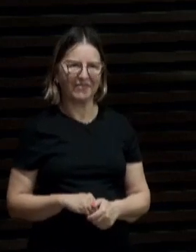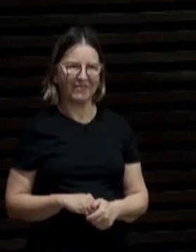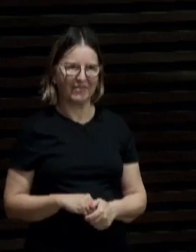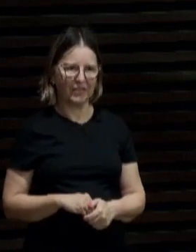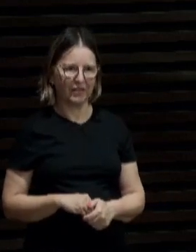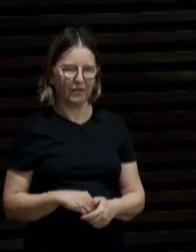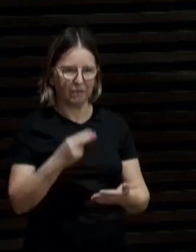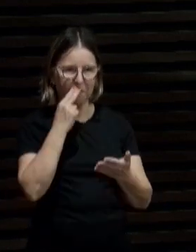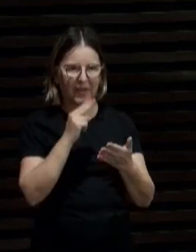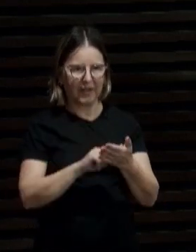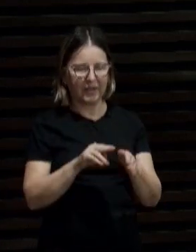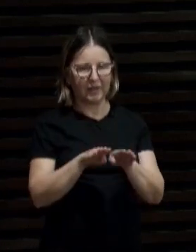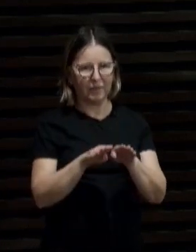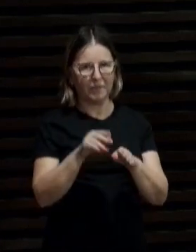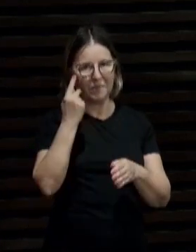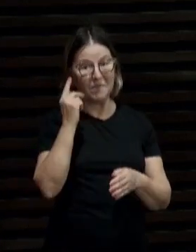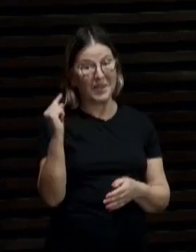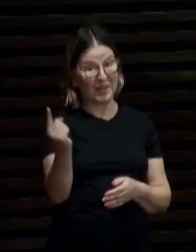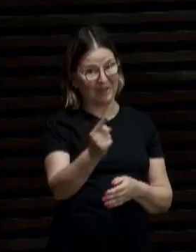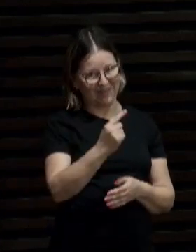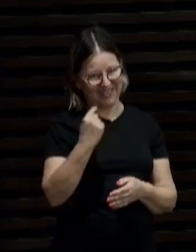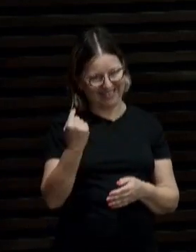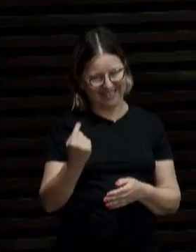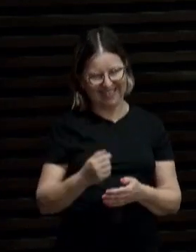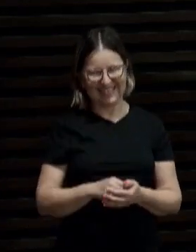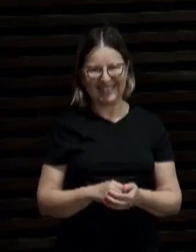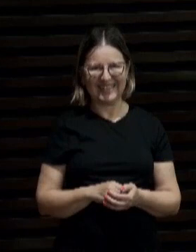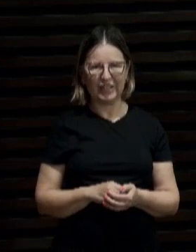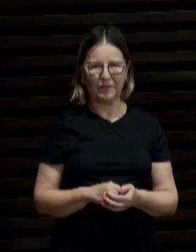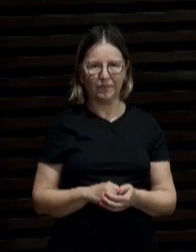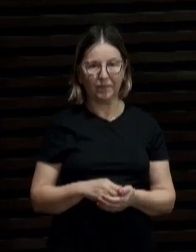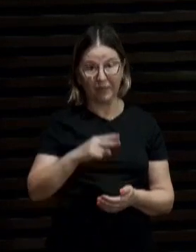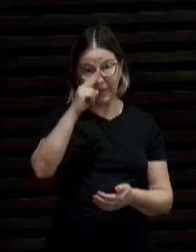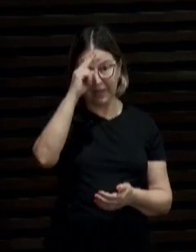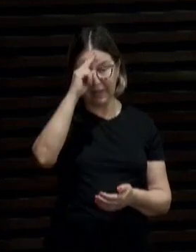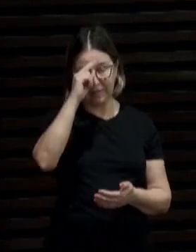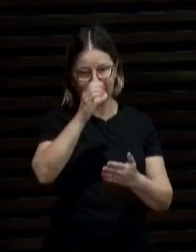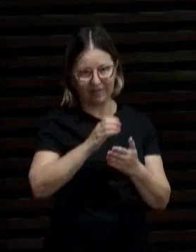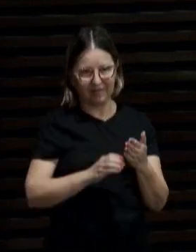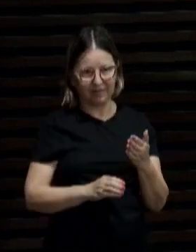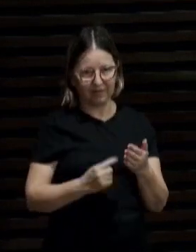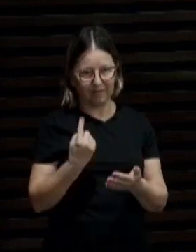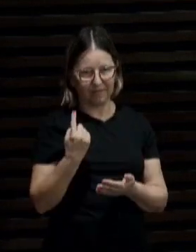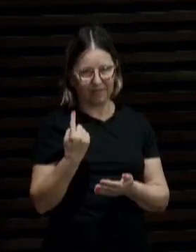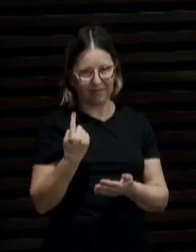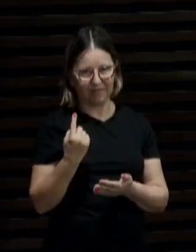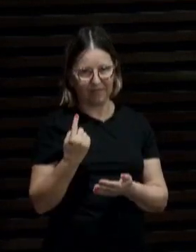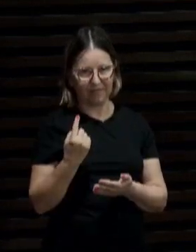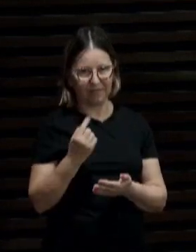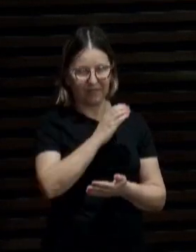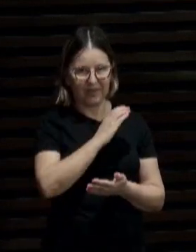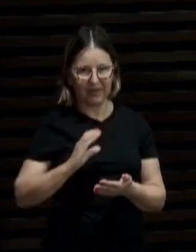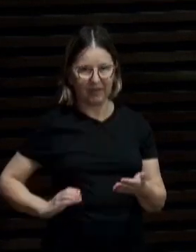A carta é para nós. A carta é para nós. Lembre-se então que no capítulo 1, Cristo é